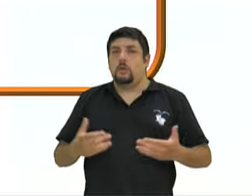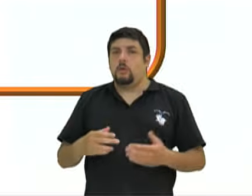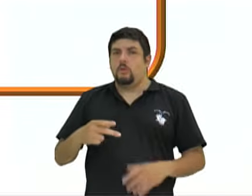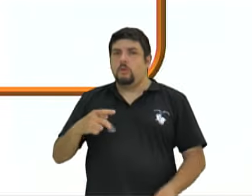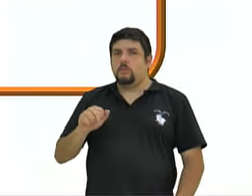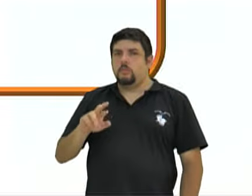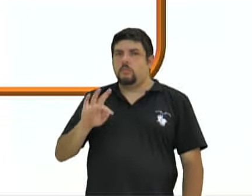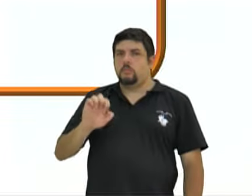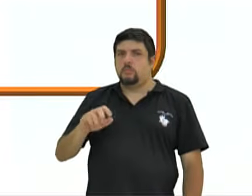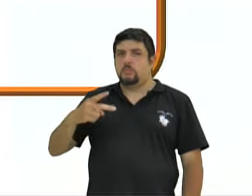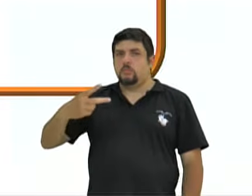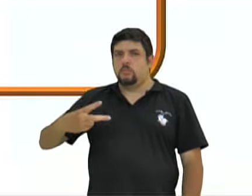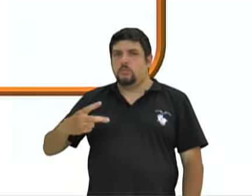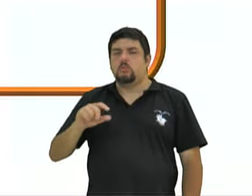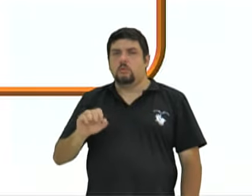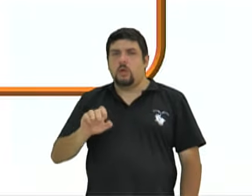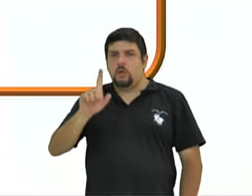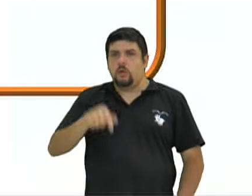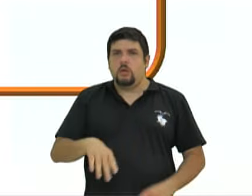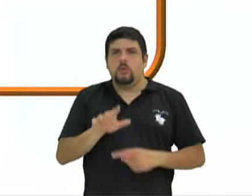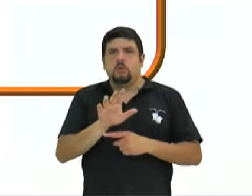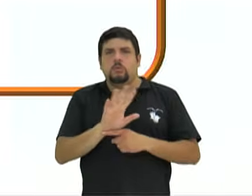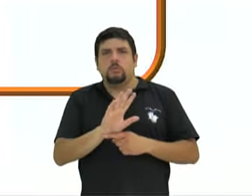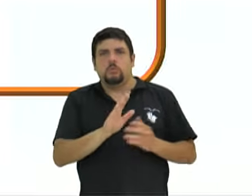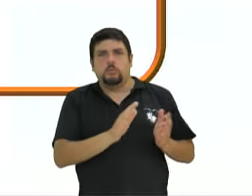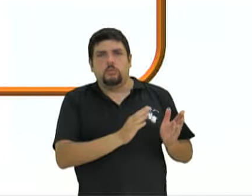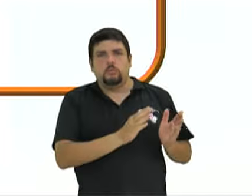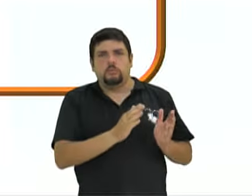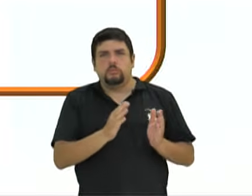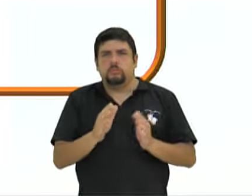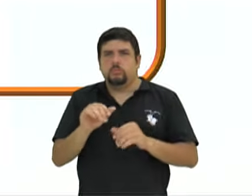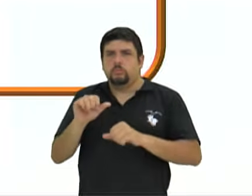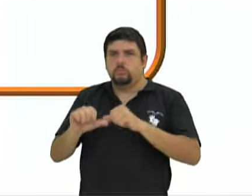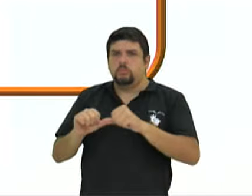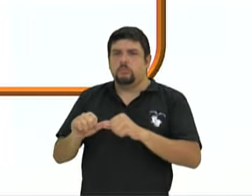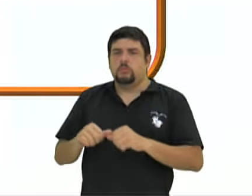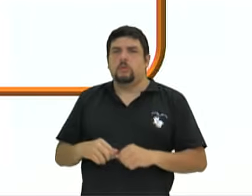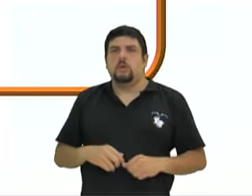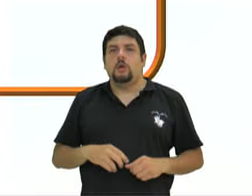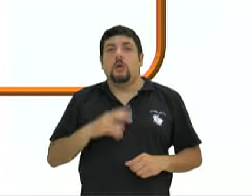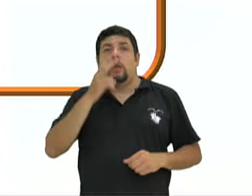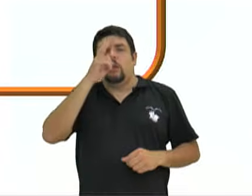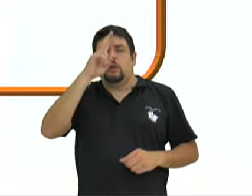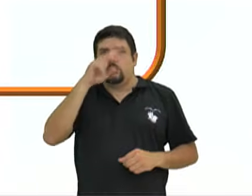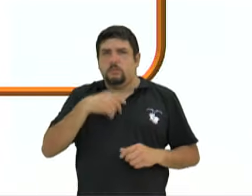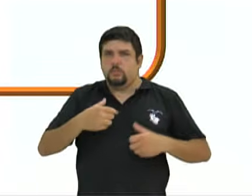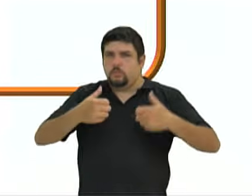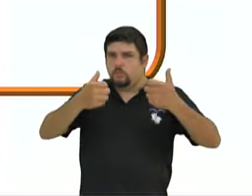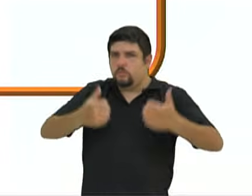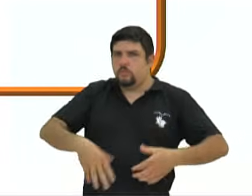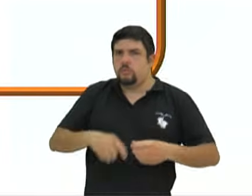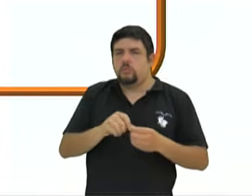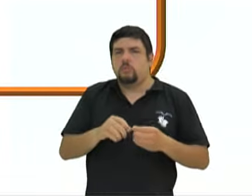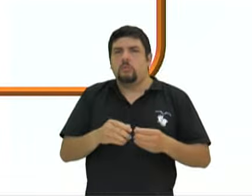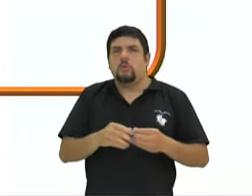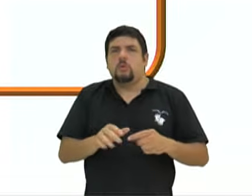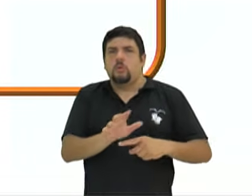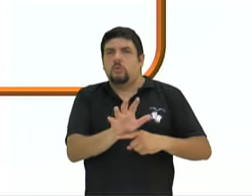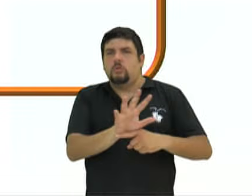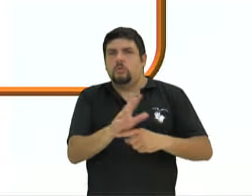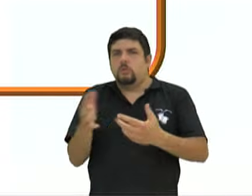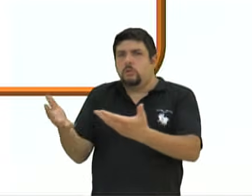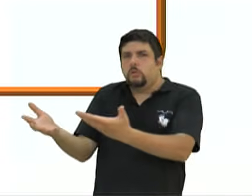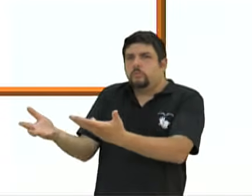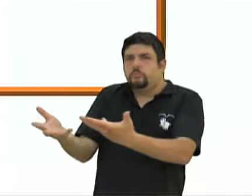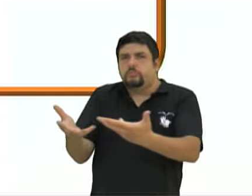nós vamos falar do cinema de transição. Lembra que a gente falou do cinema de atração, né? Que era para atrair o público,